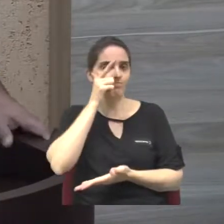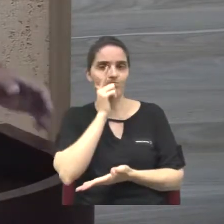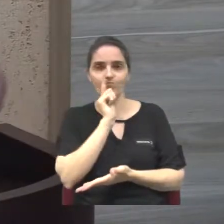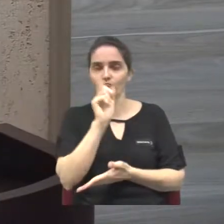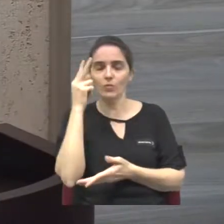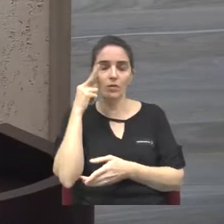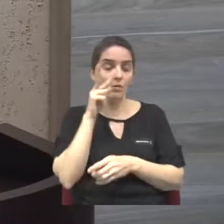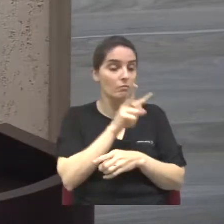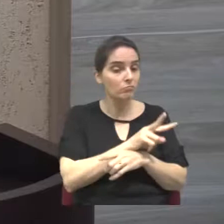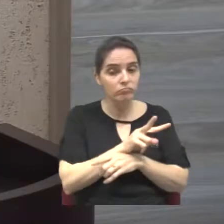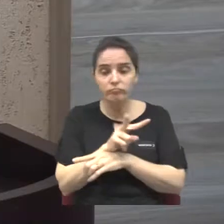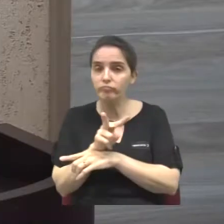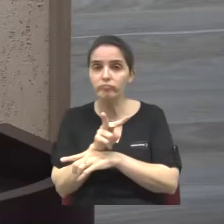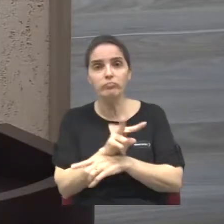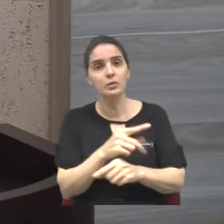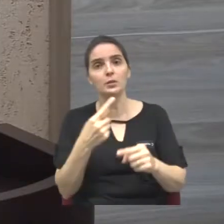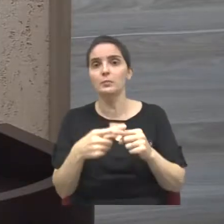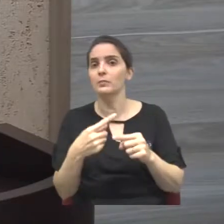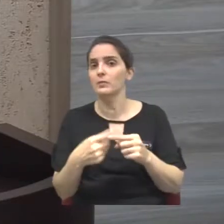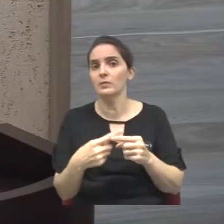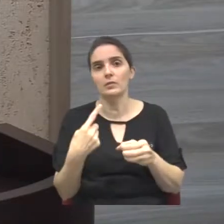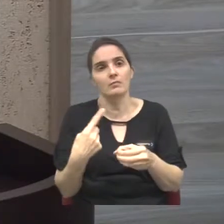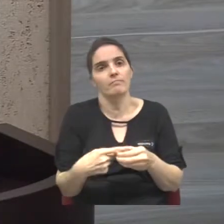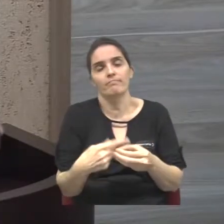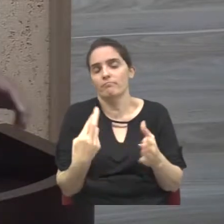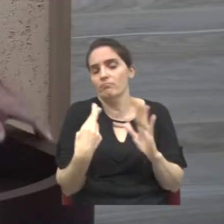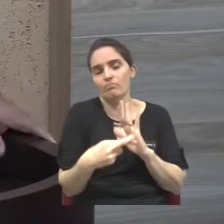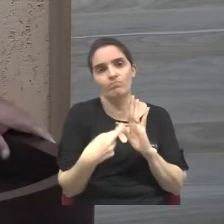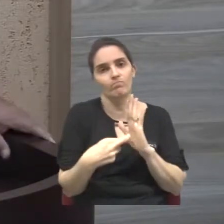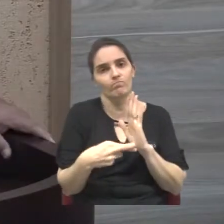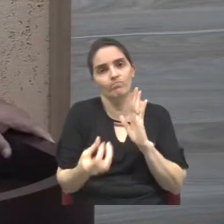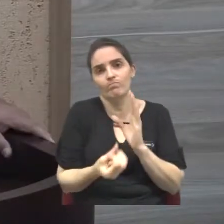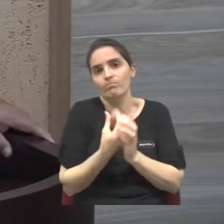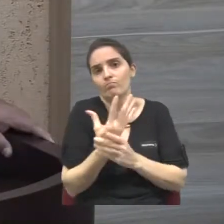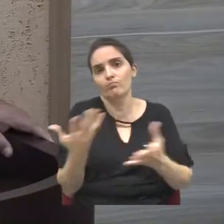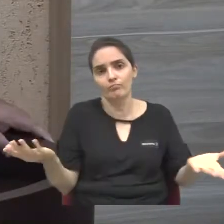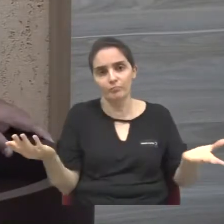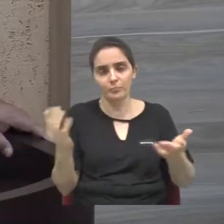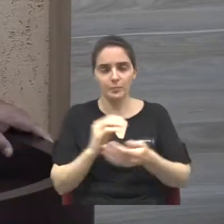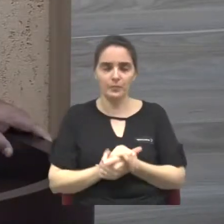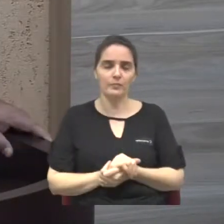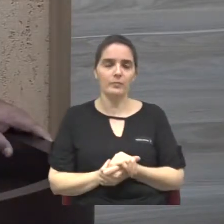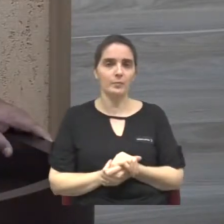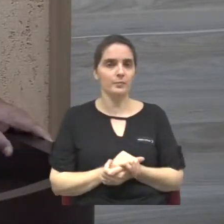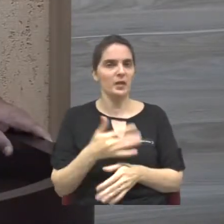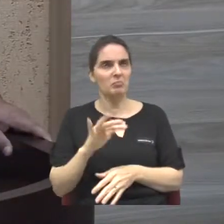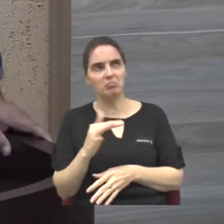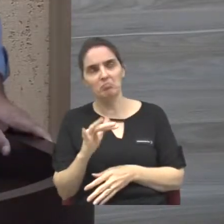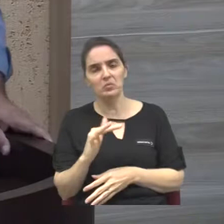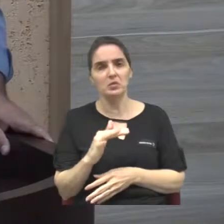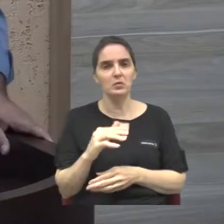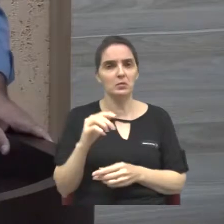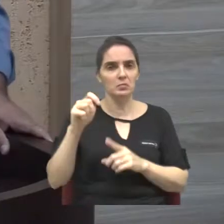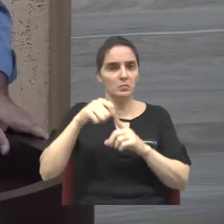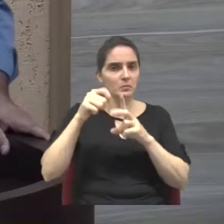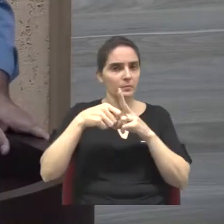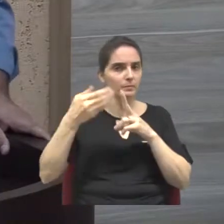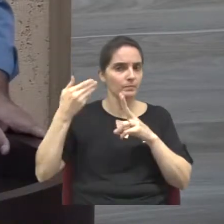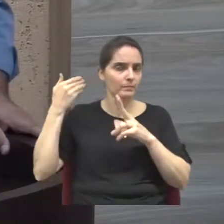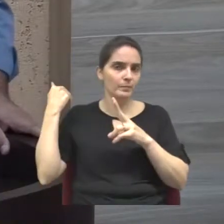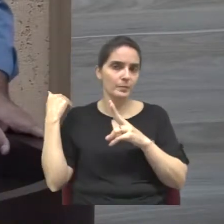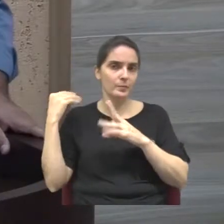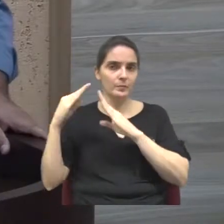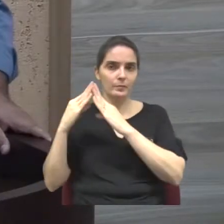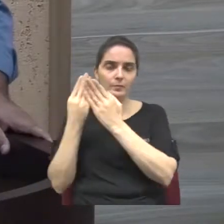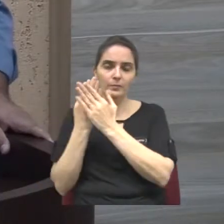porque o município não fez a regulamentação. E nós tivemos aí, cerca de dois meses atrás, uma escola que a fiação